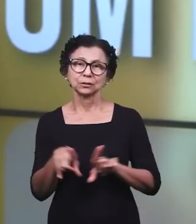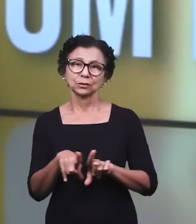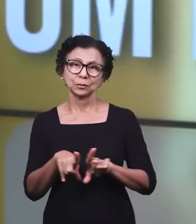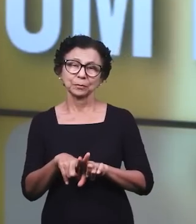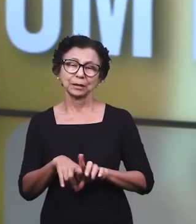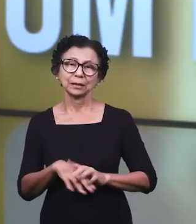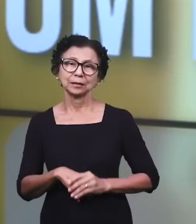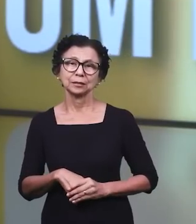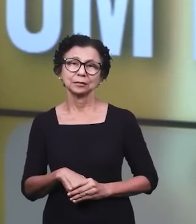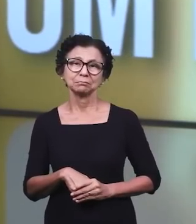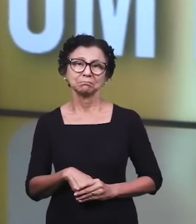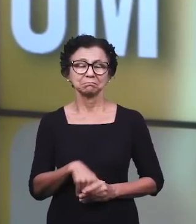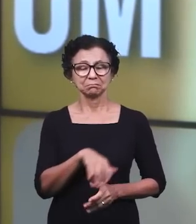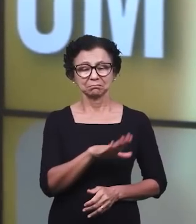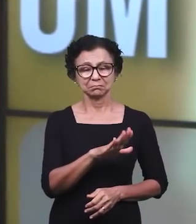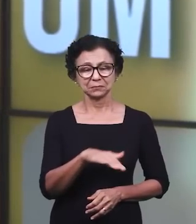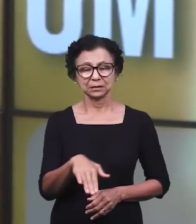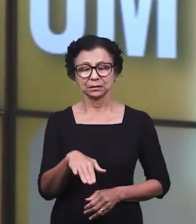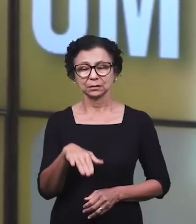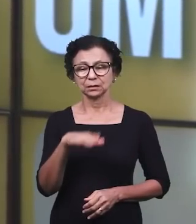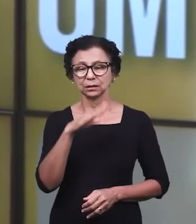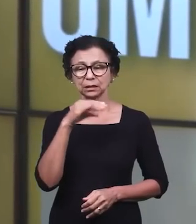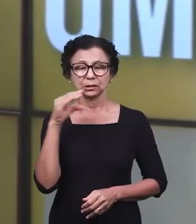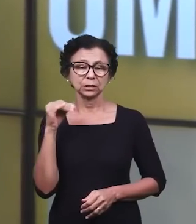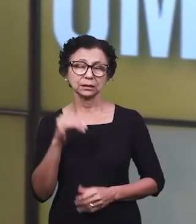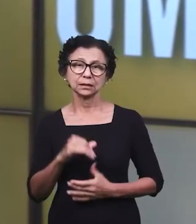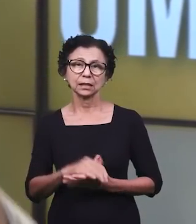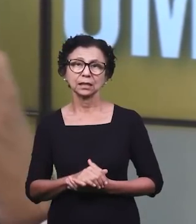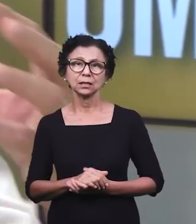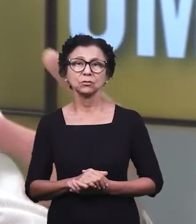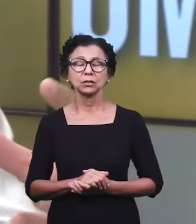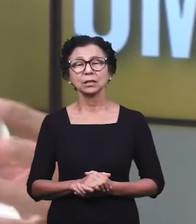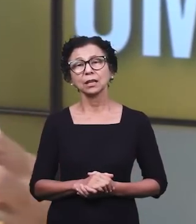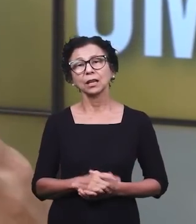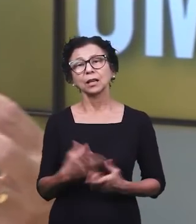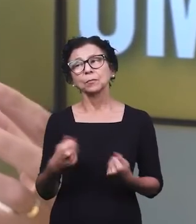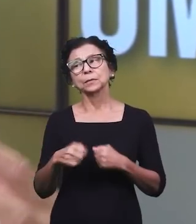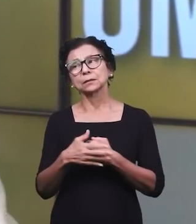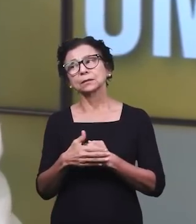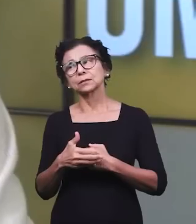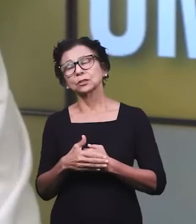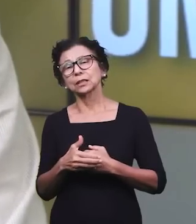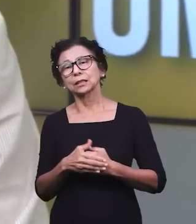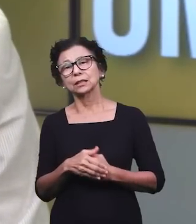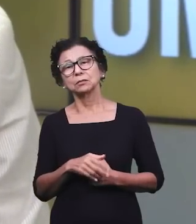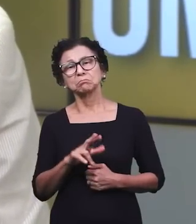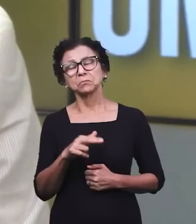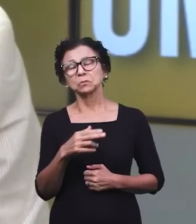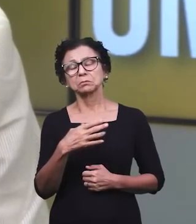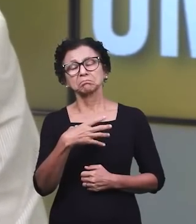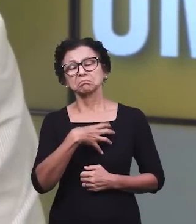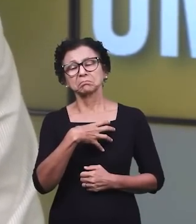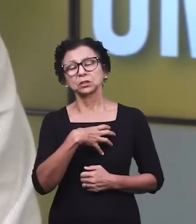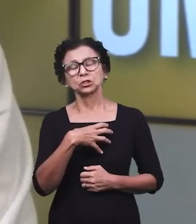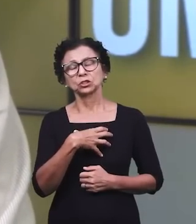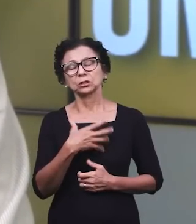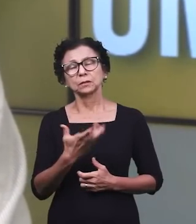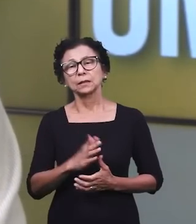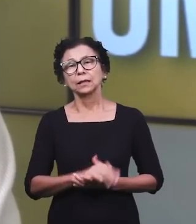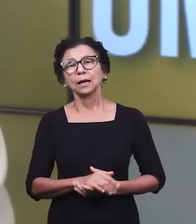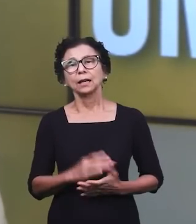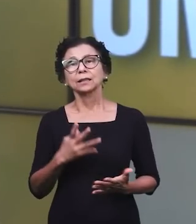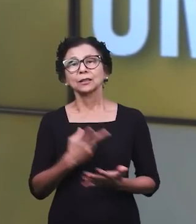hoje. Pessoa carente, qualquer voz que aparecer mais meiga, qualquer coisinha, o adversário consegue pegar aquela